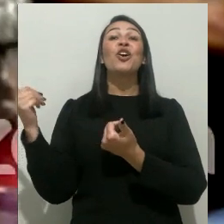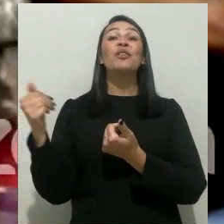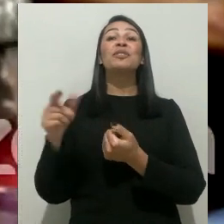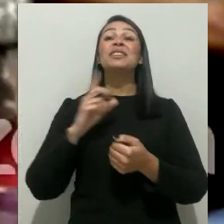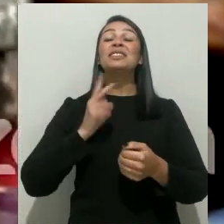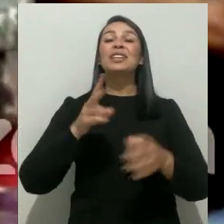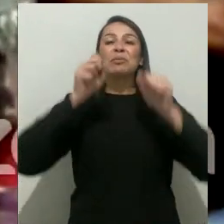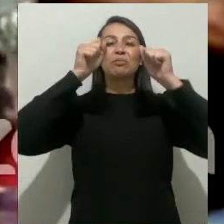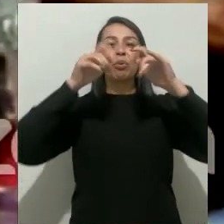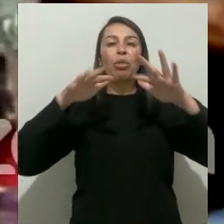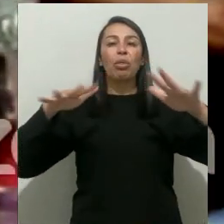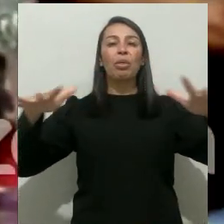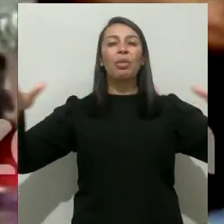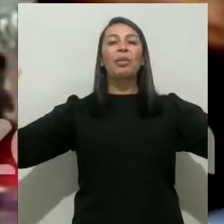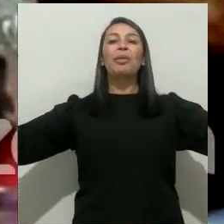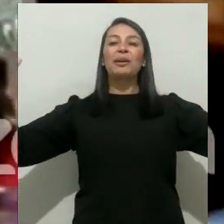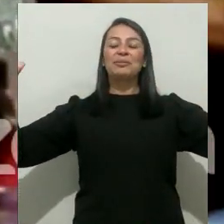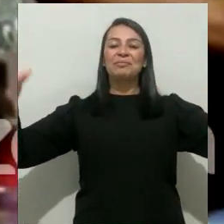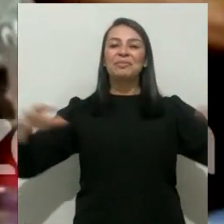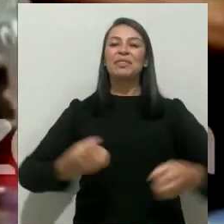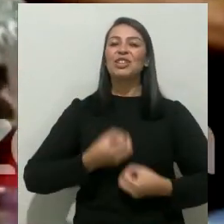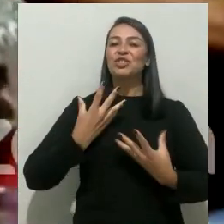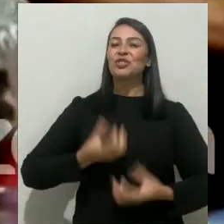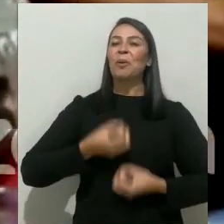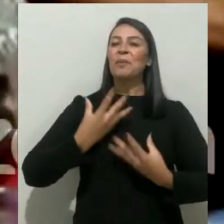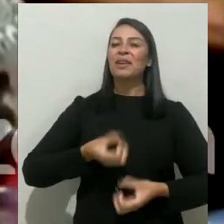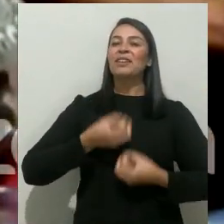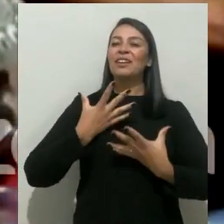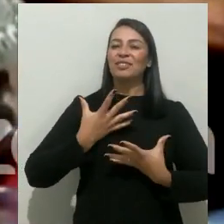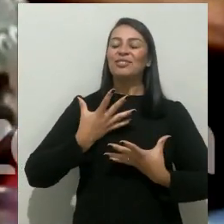uma coisa fantástica, quer dizer, estagnação, movimento,